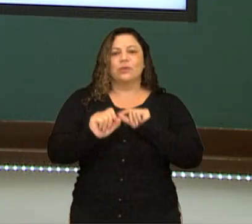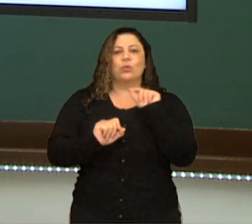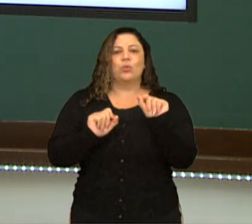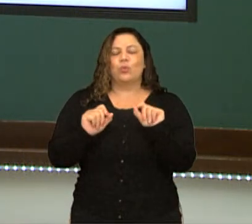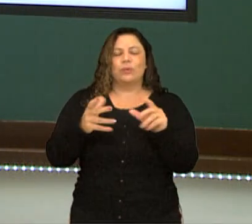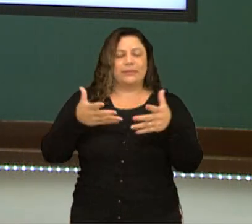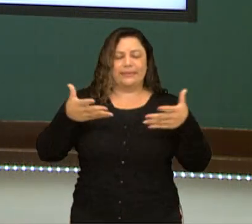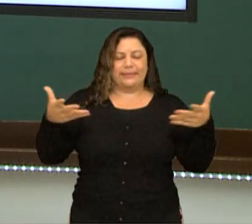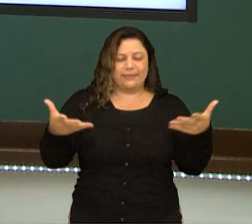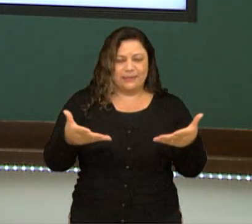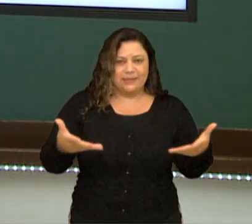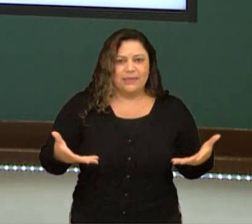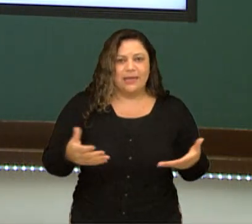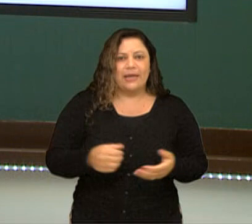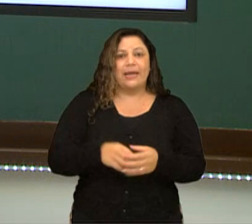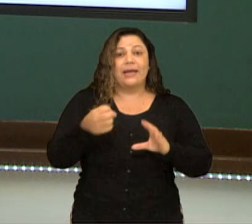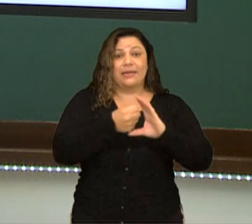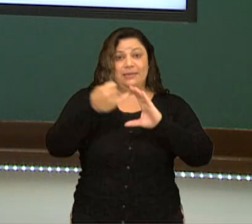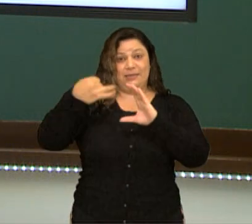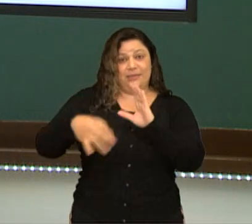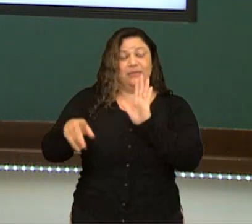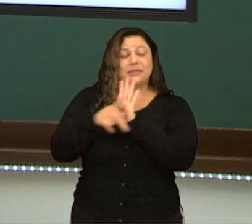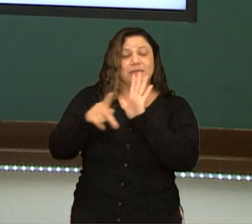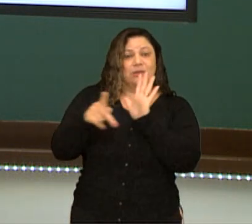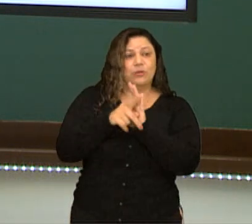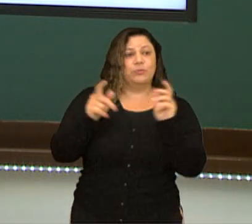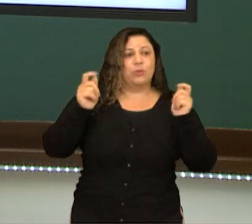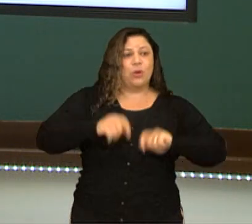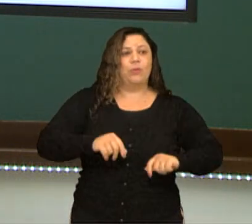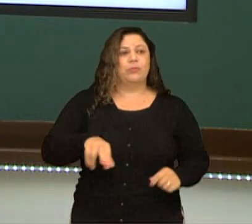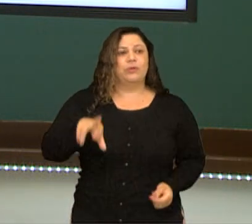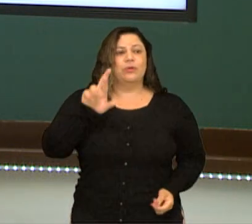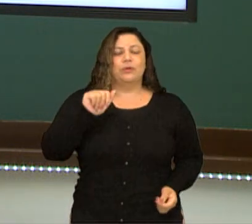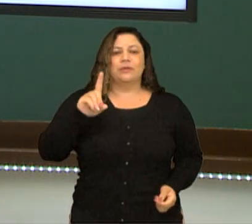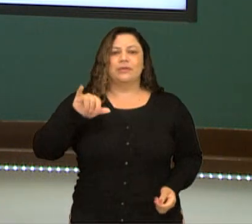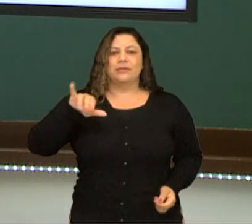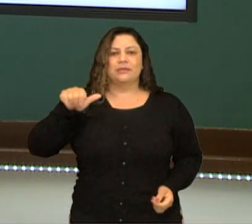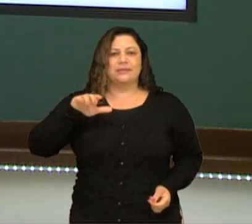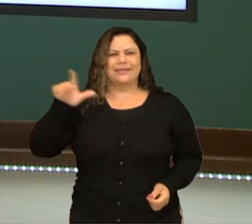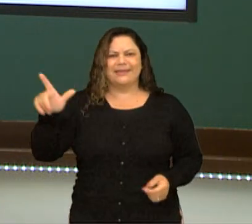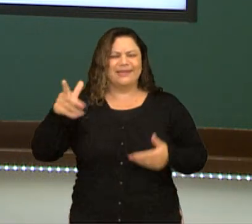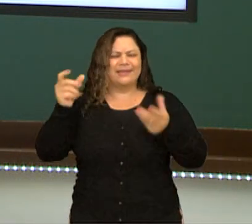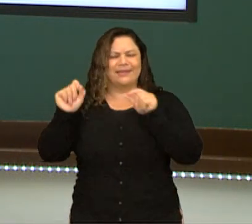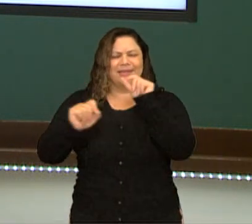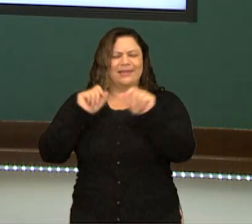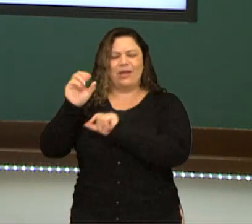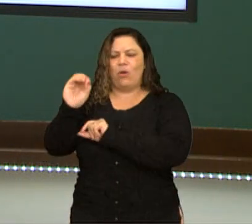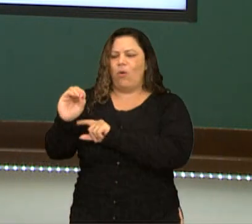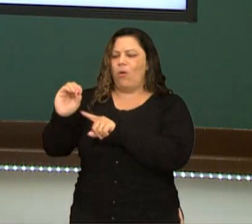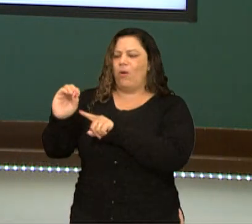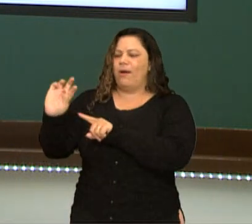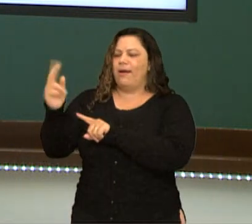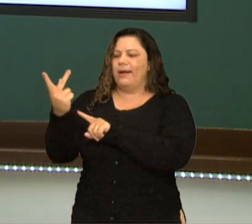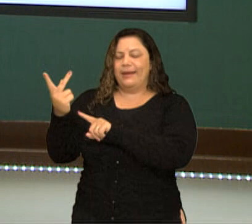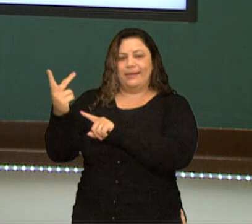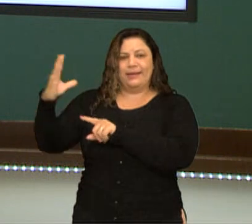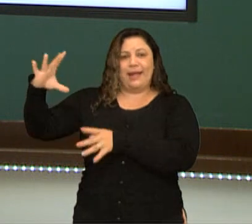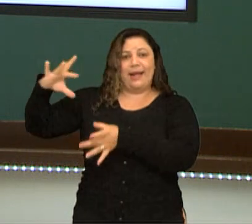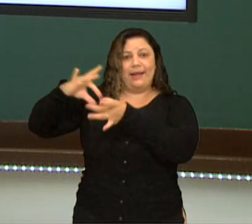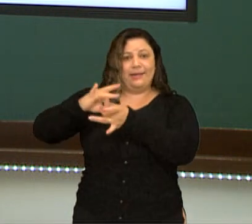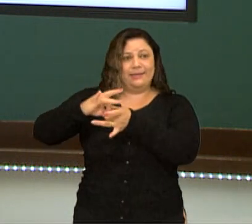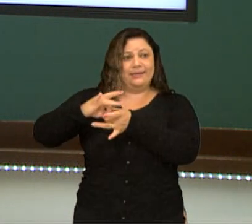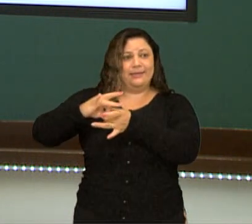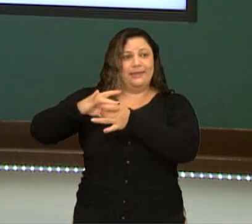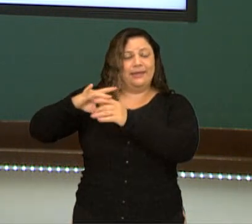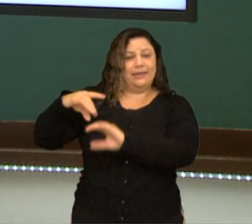enol? Ela é caracterizada pelo radical hidroxila, pelo OH, ligado em